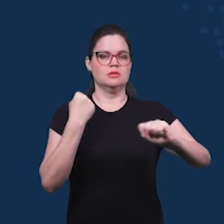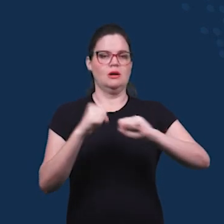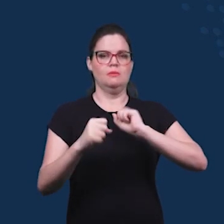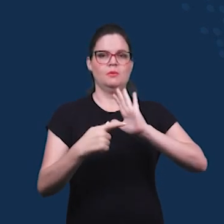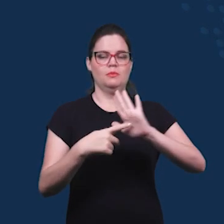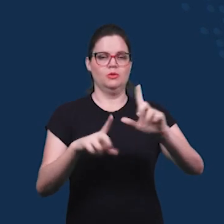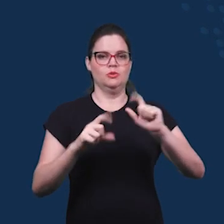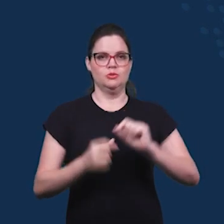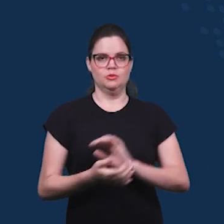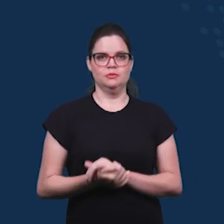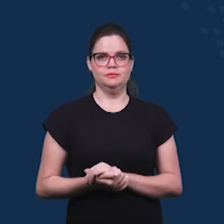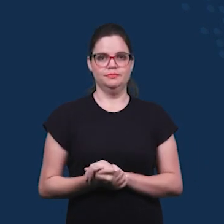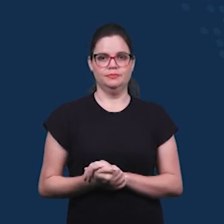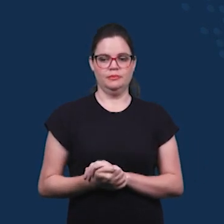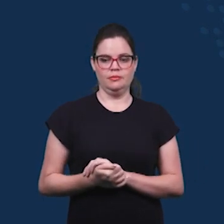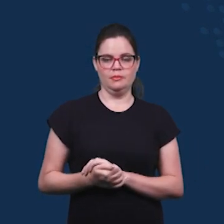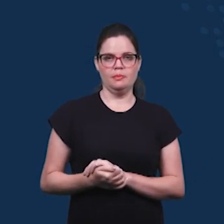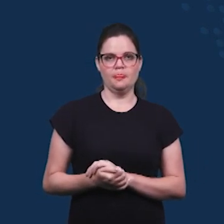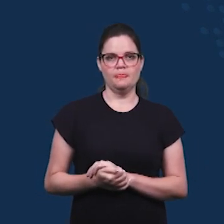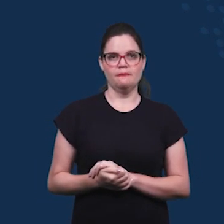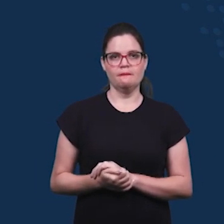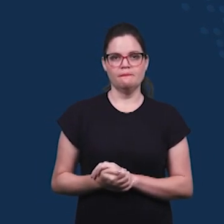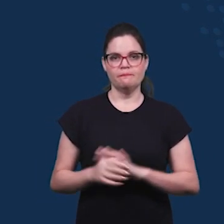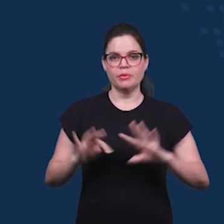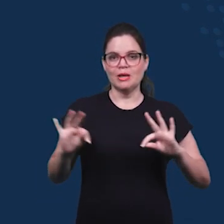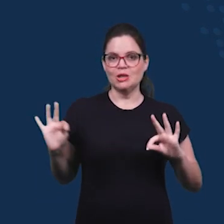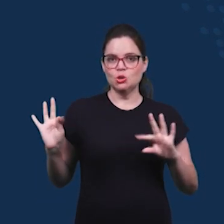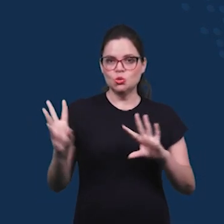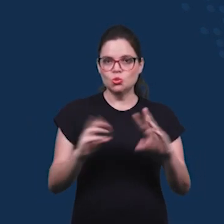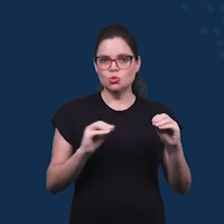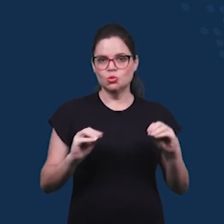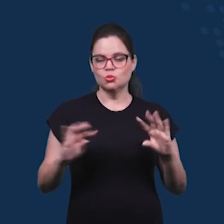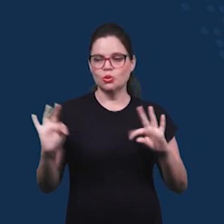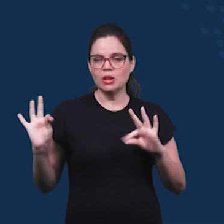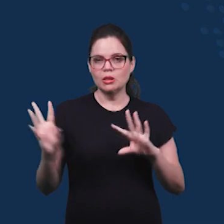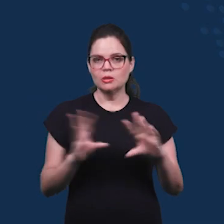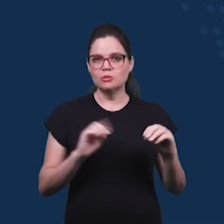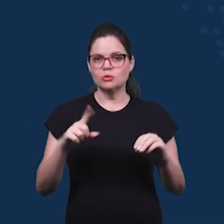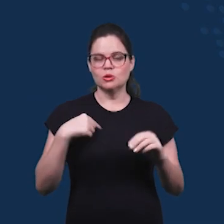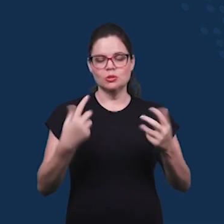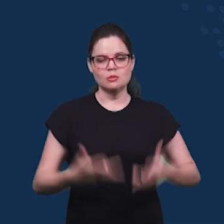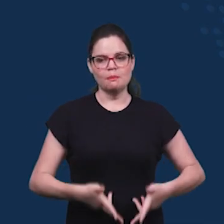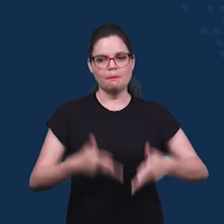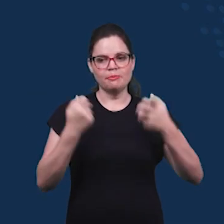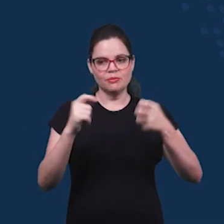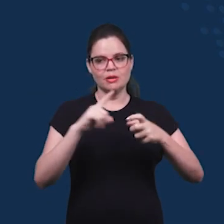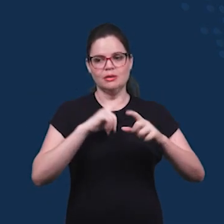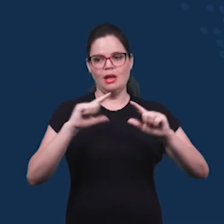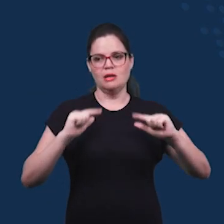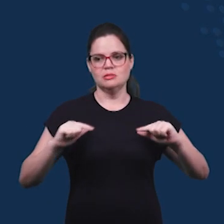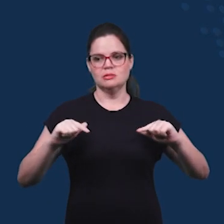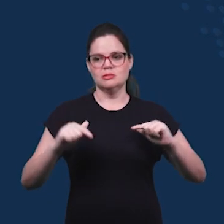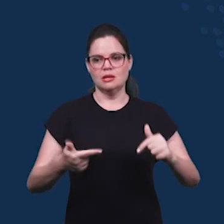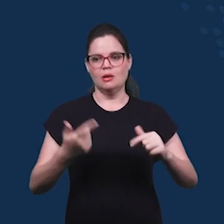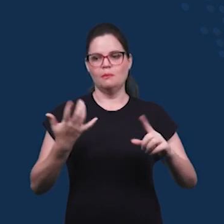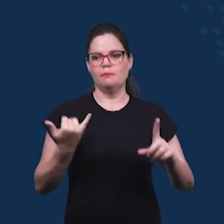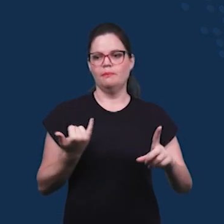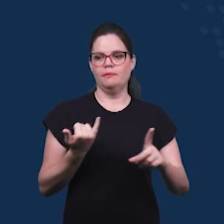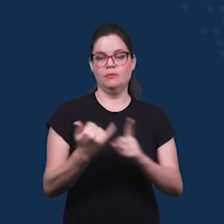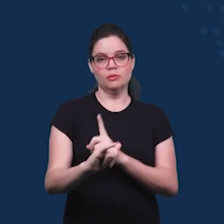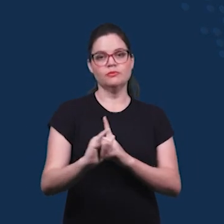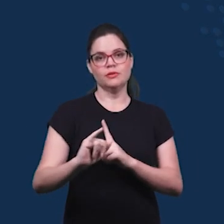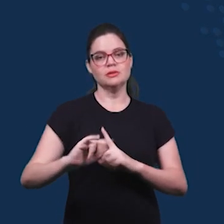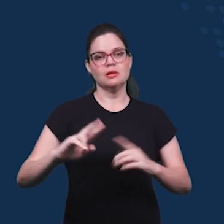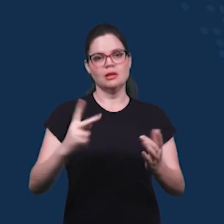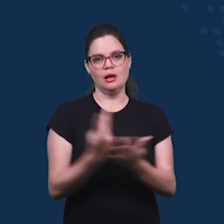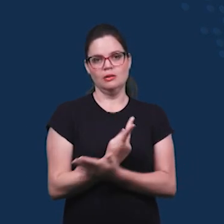mudados. Todo esse impacto que a gente está vendo, que é profético, que está acontecendo, por mais que haja